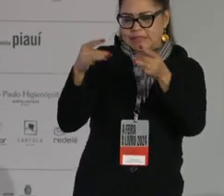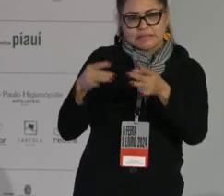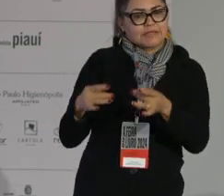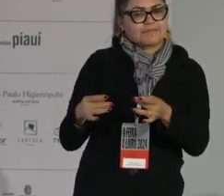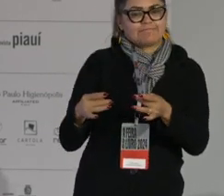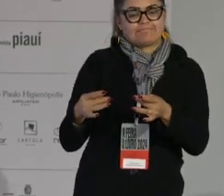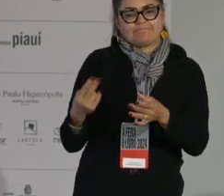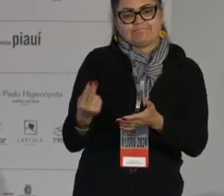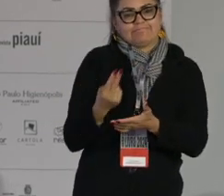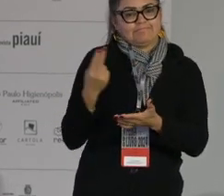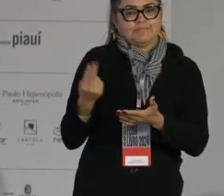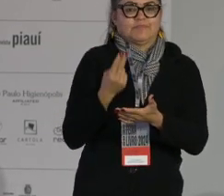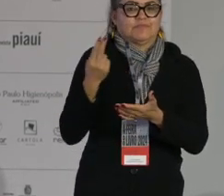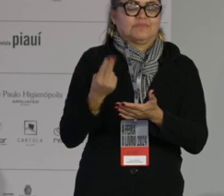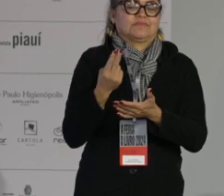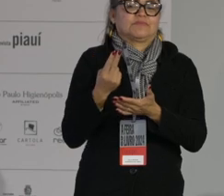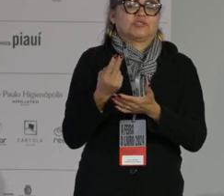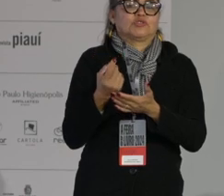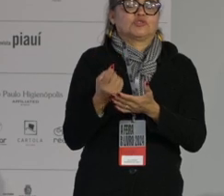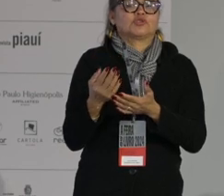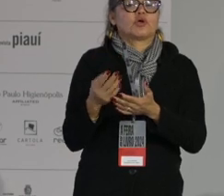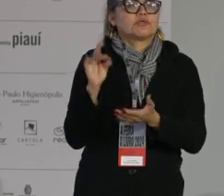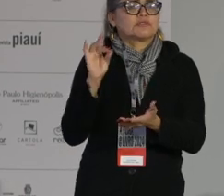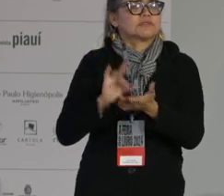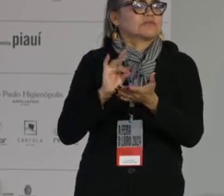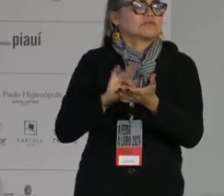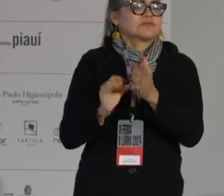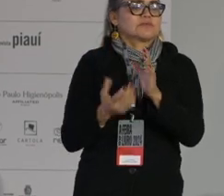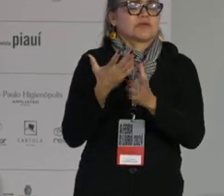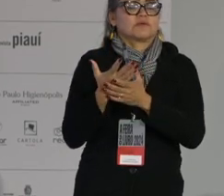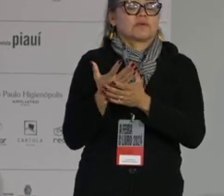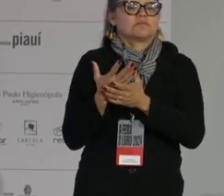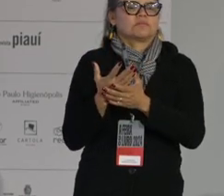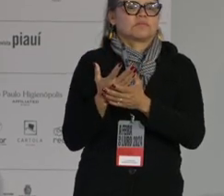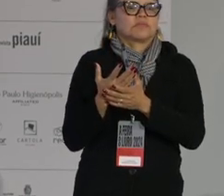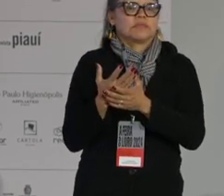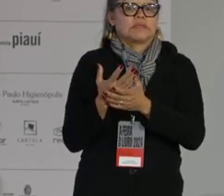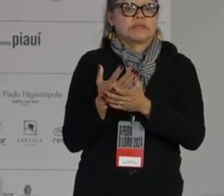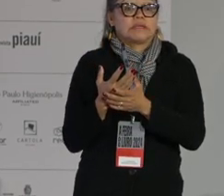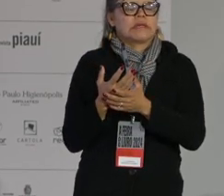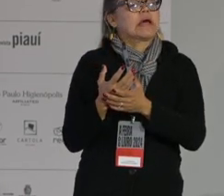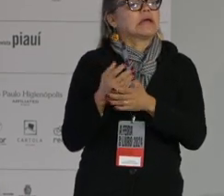fato... Só se, de fato, acontecesse a singularidade, né? Se acontecesse a